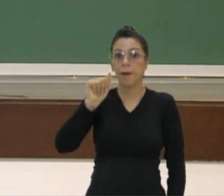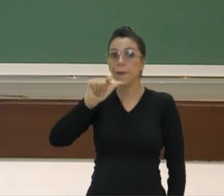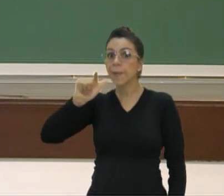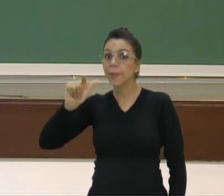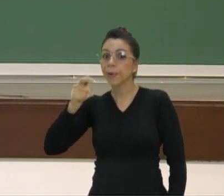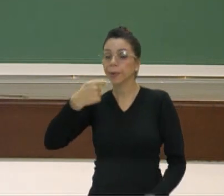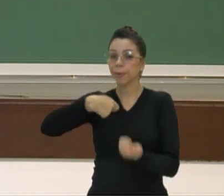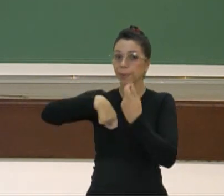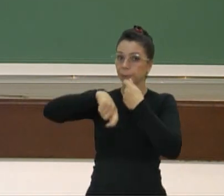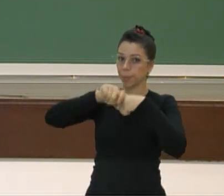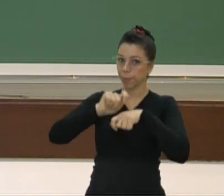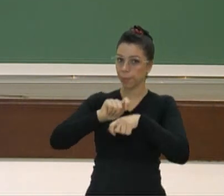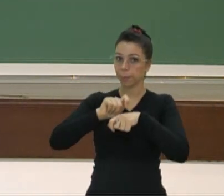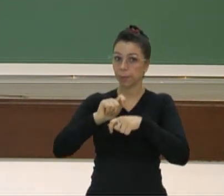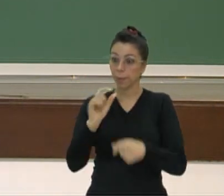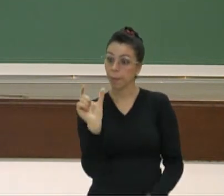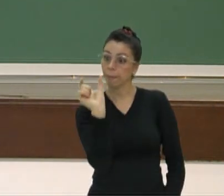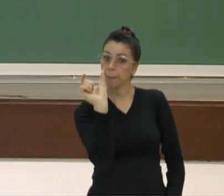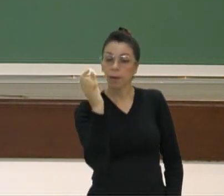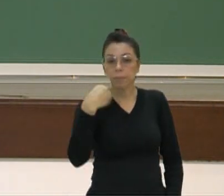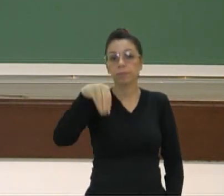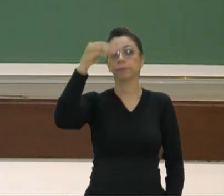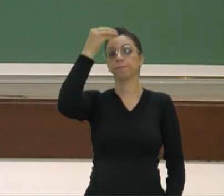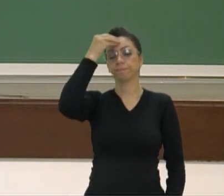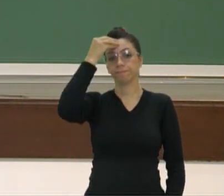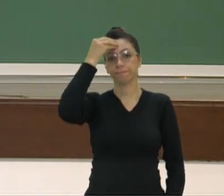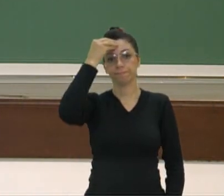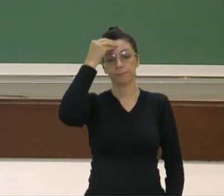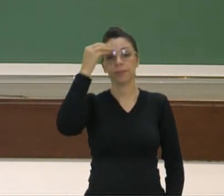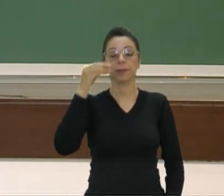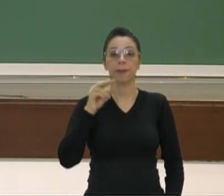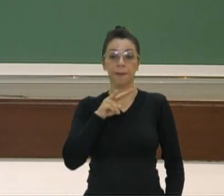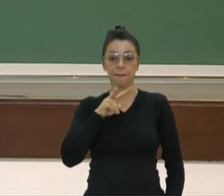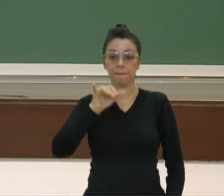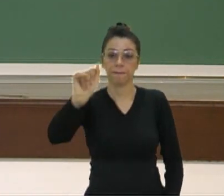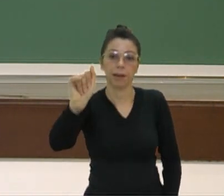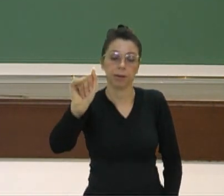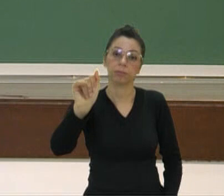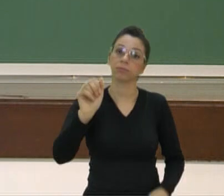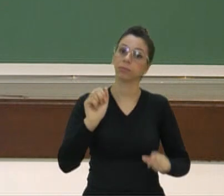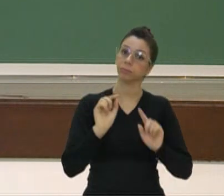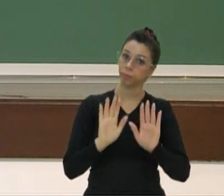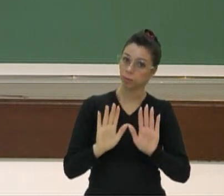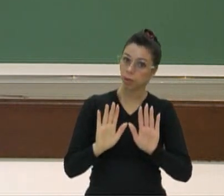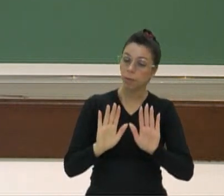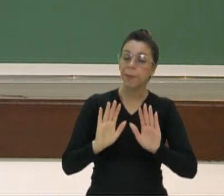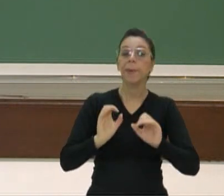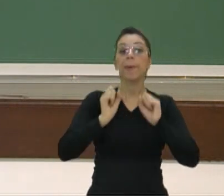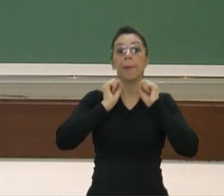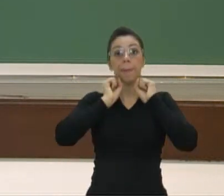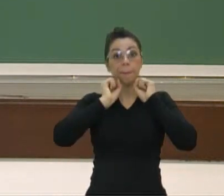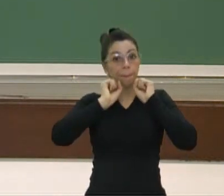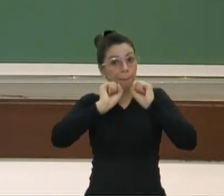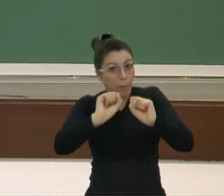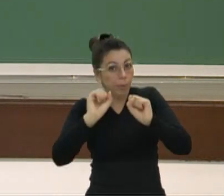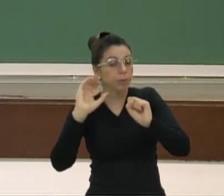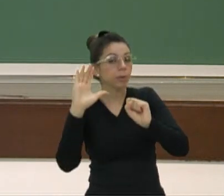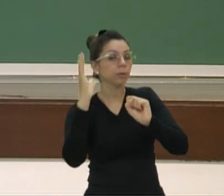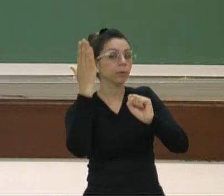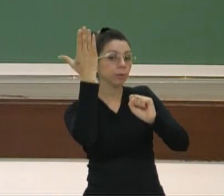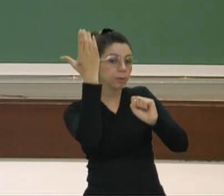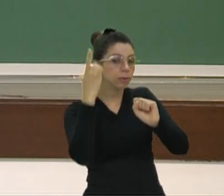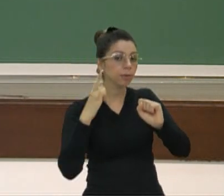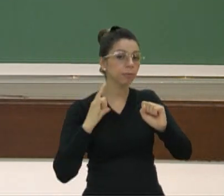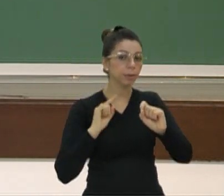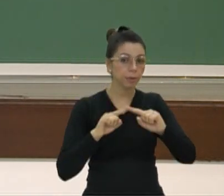fixada, porque não significa que vão ser, significa que podem ser e que tem as variáveis que vão fazer